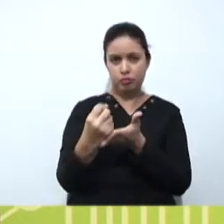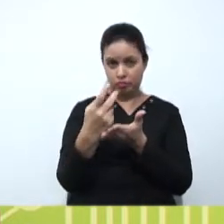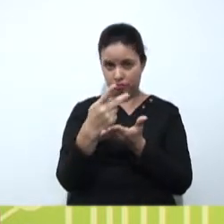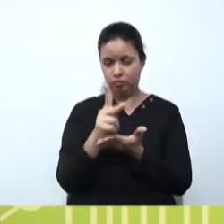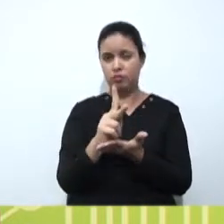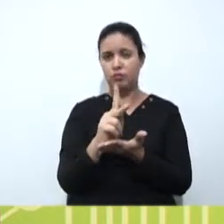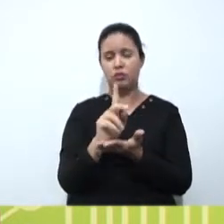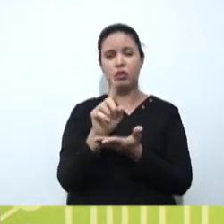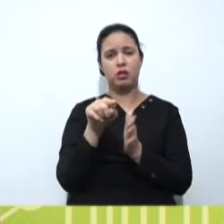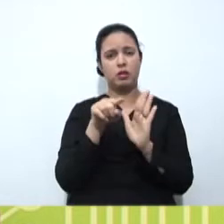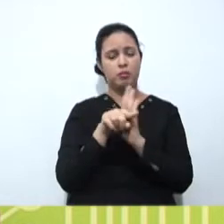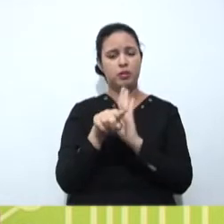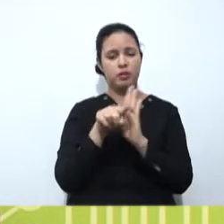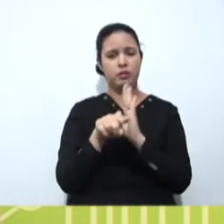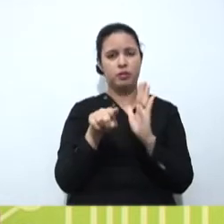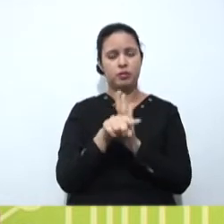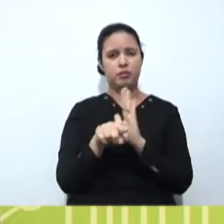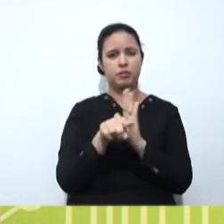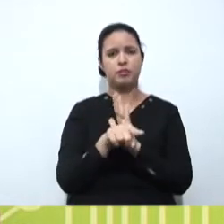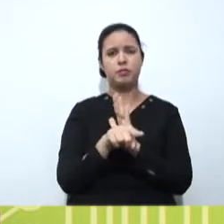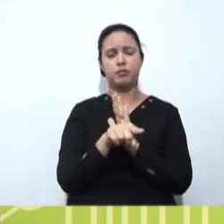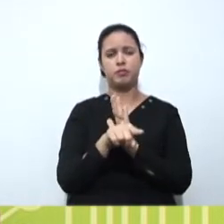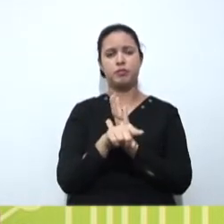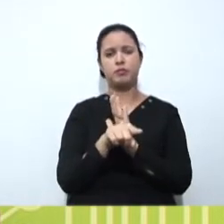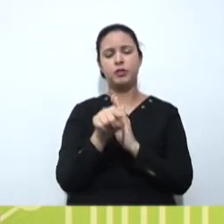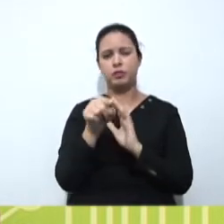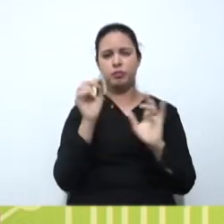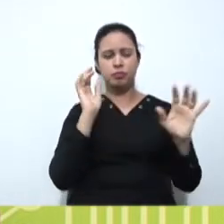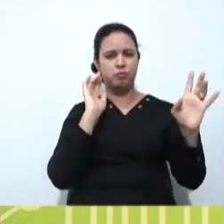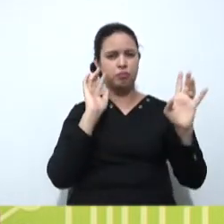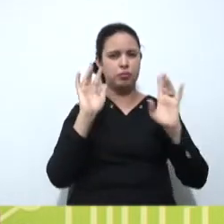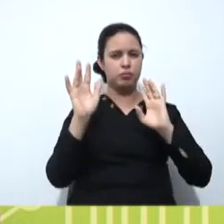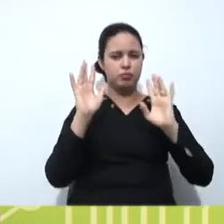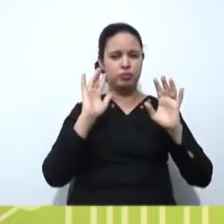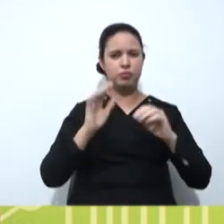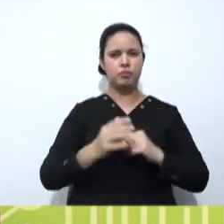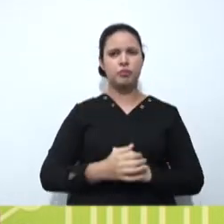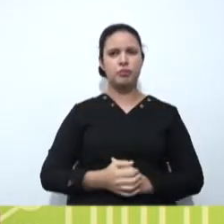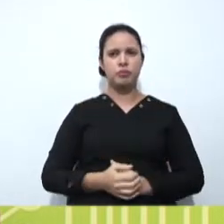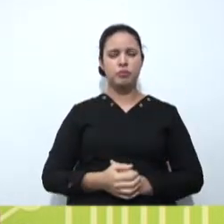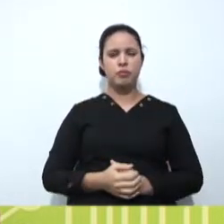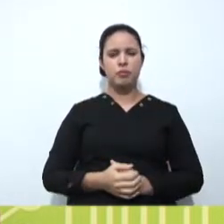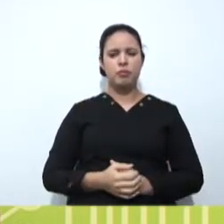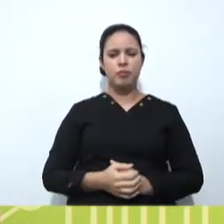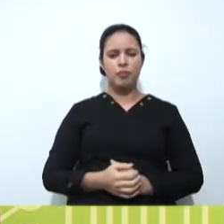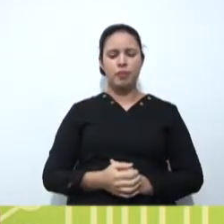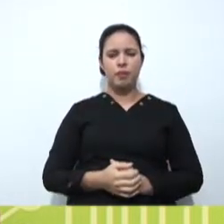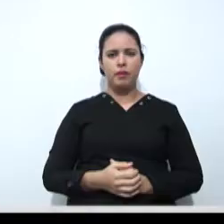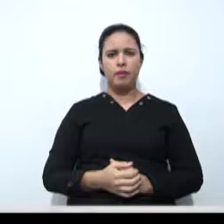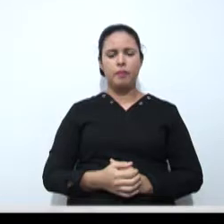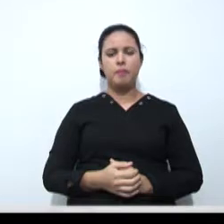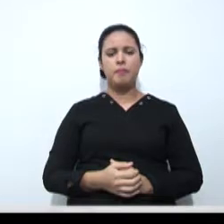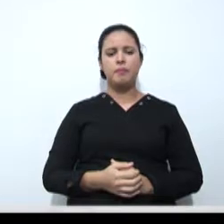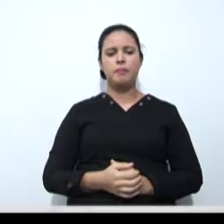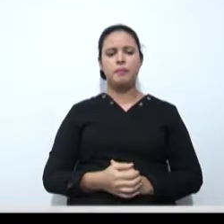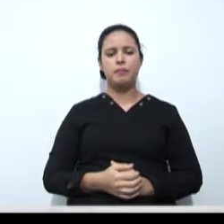Né? É a pergunta que a gente acaba fazendo para vocês refletirem. Então, o terceiro tipo